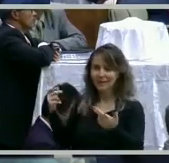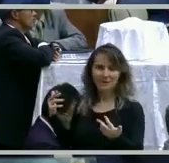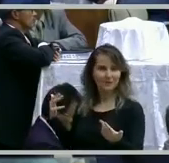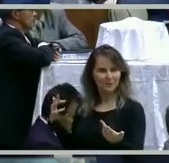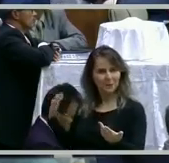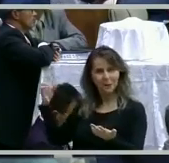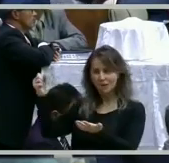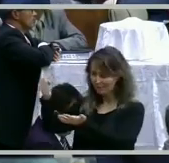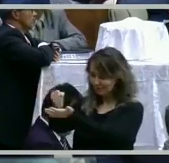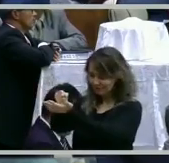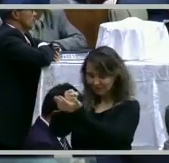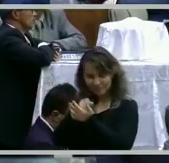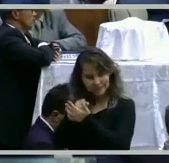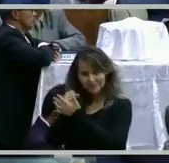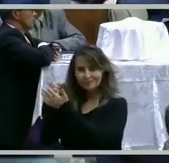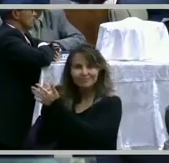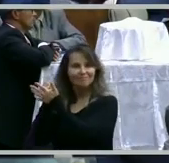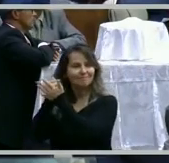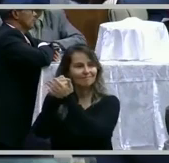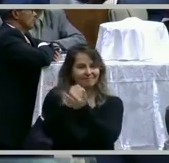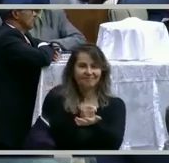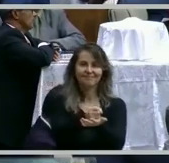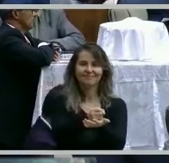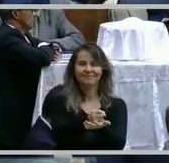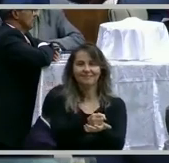a mim e a você.